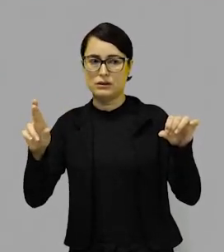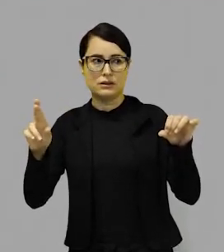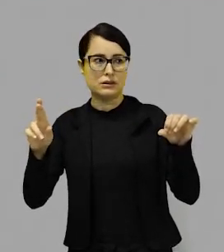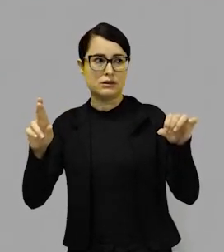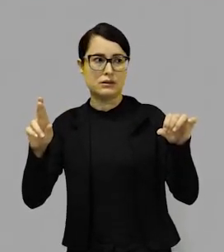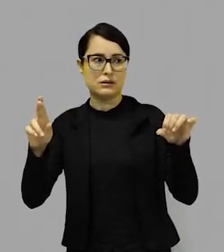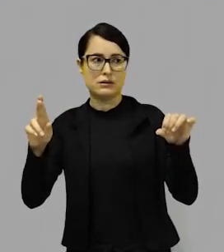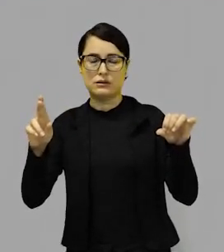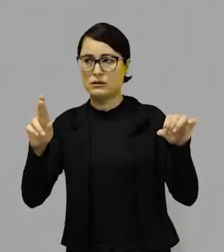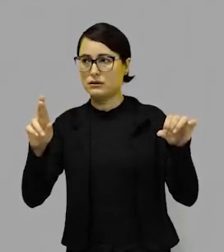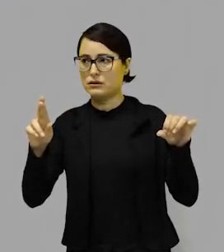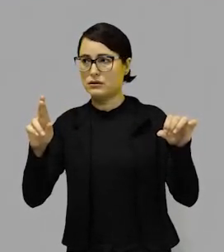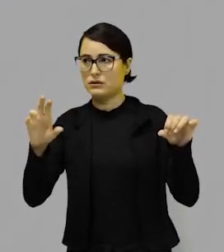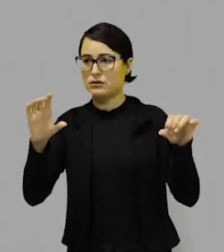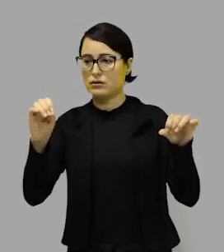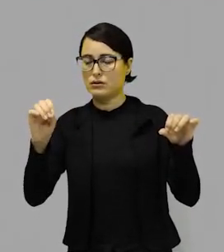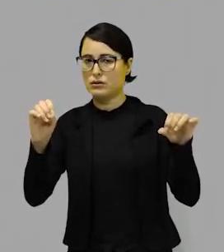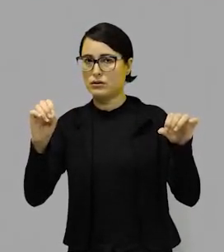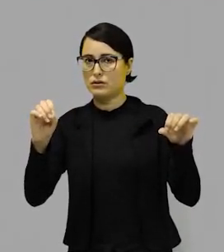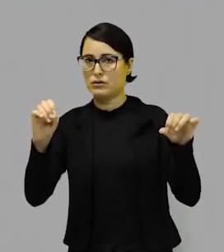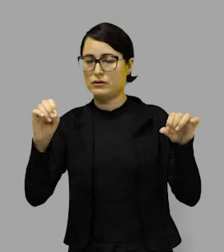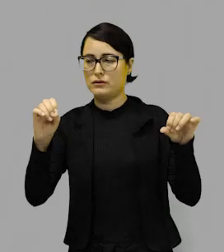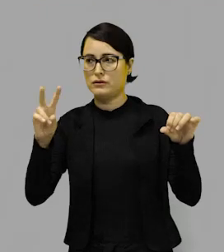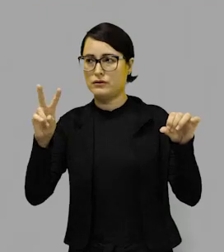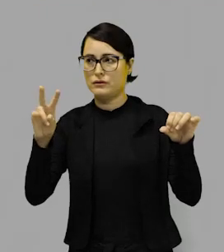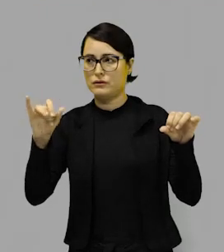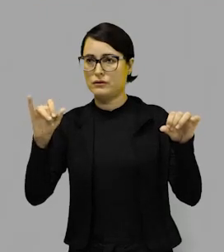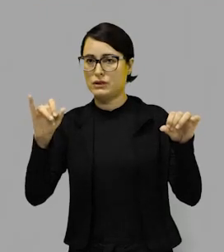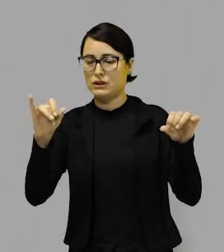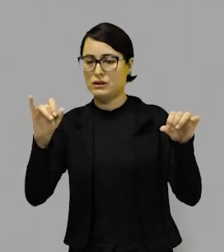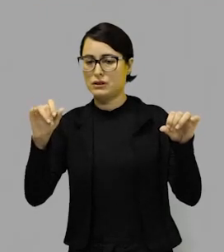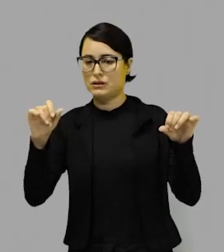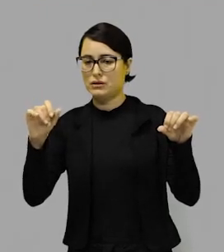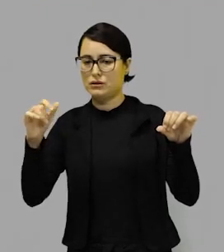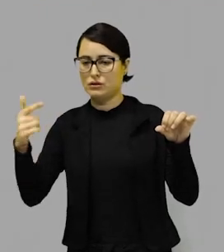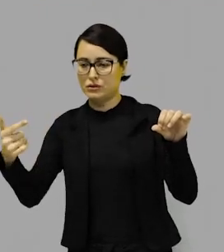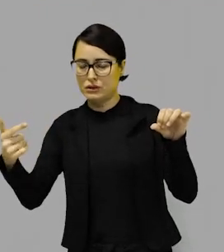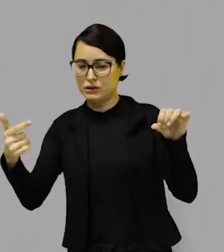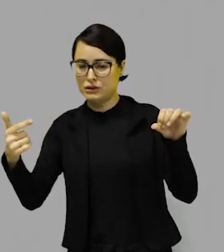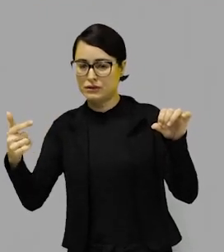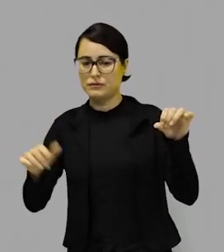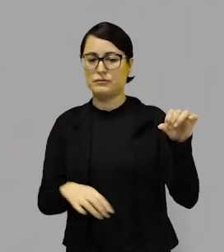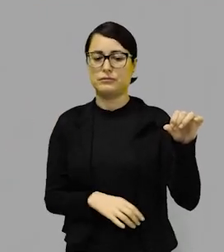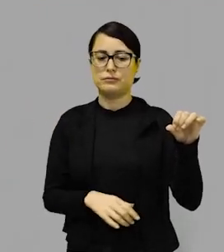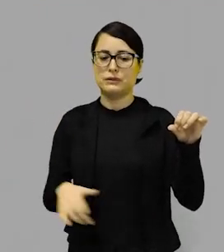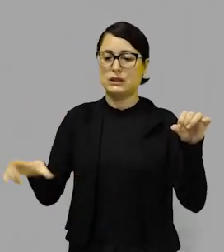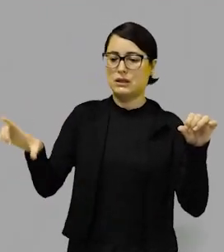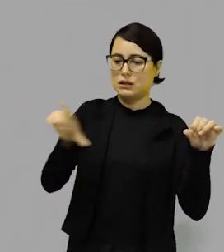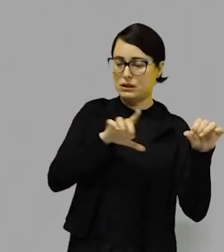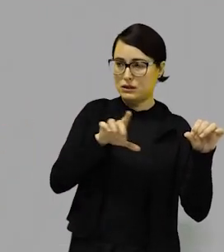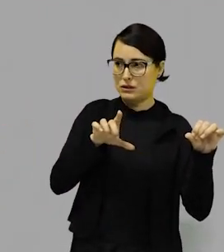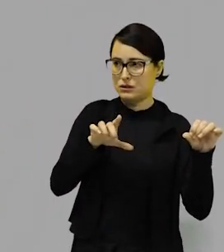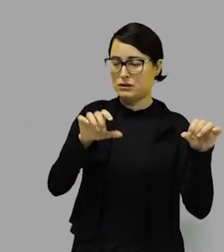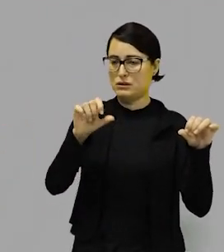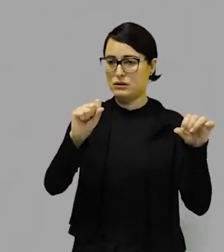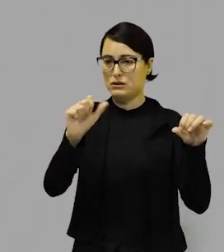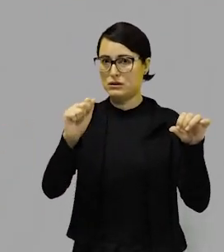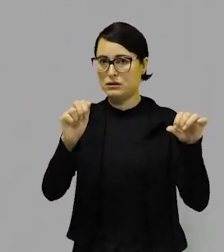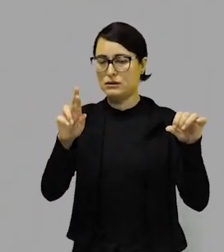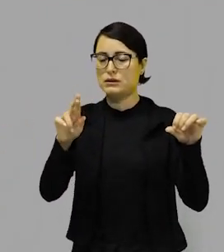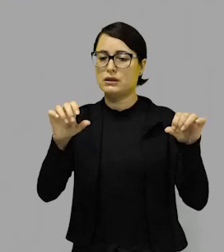CoV-2, SARS-CoV-2, né? Que é o novo coronavírus. Mas antes do